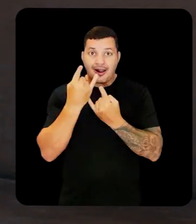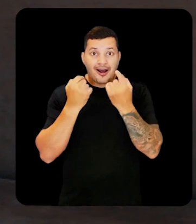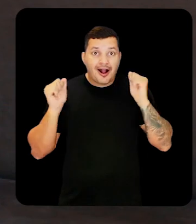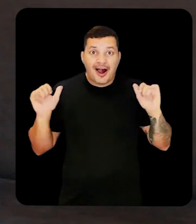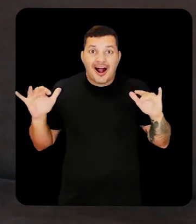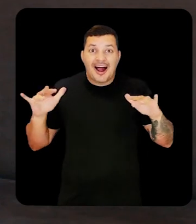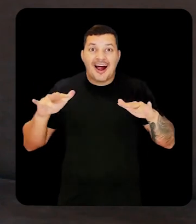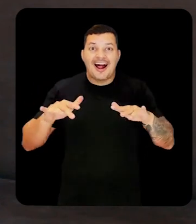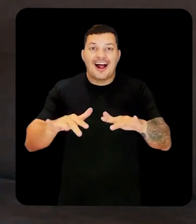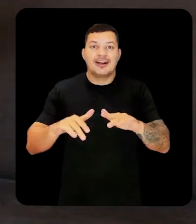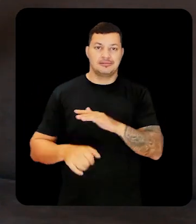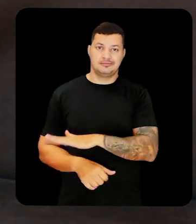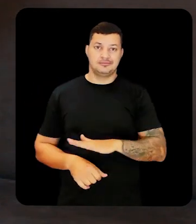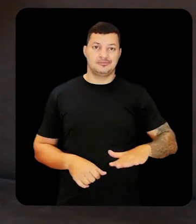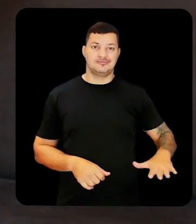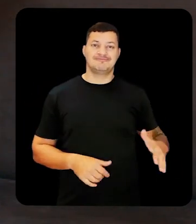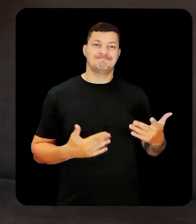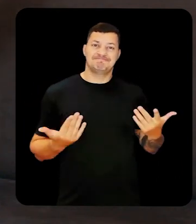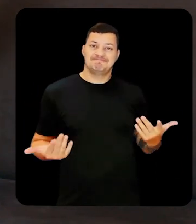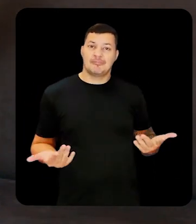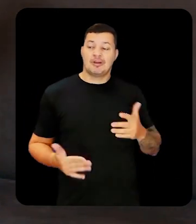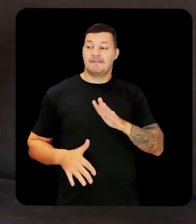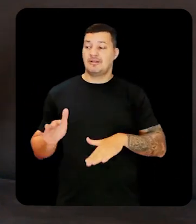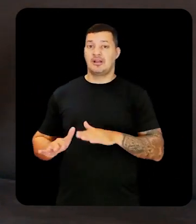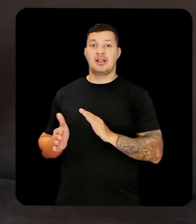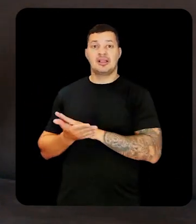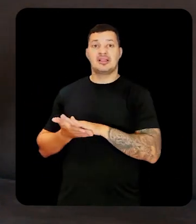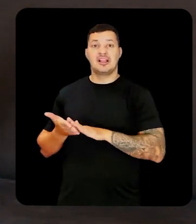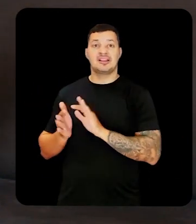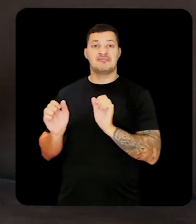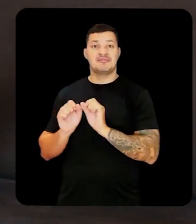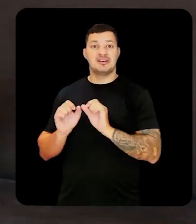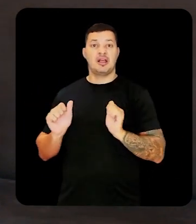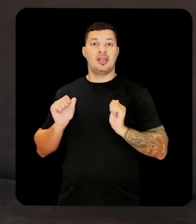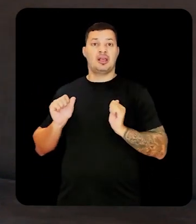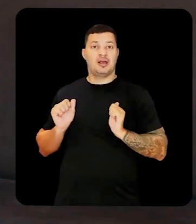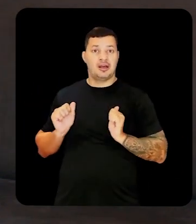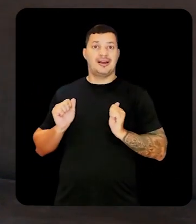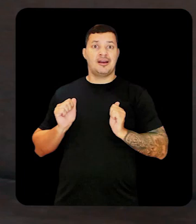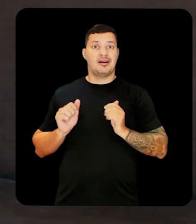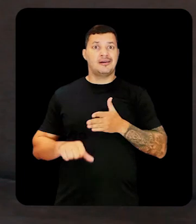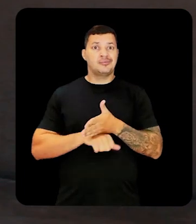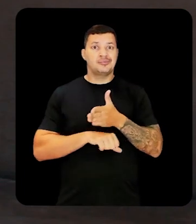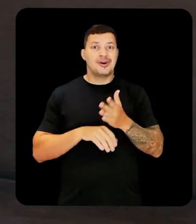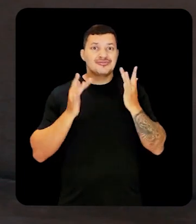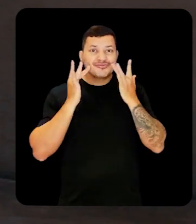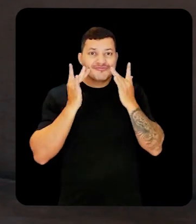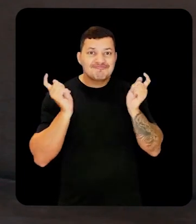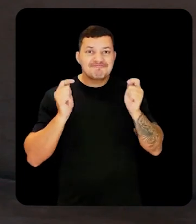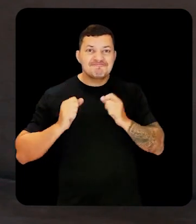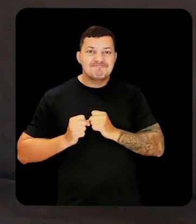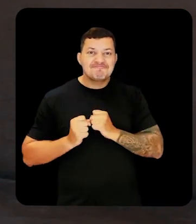bom. Uma criança na roça que não tem nada para fazer, mas fica feliz quando vê no teatro. Eu acho